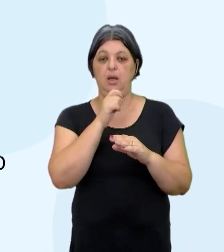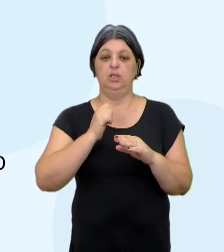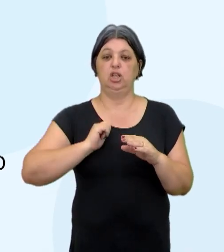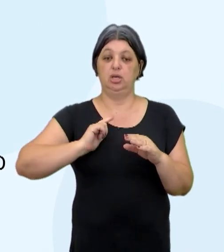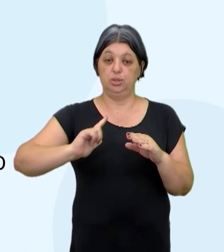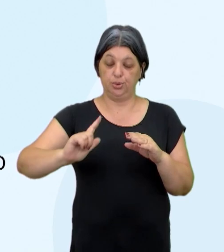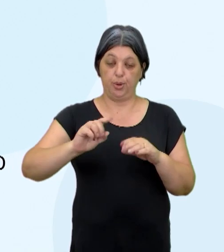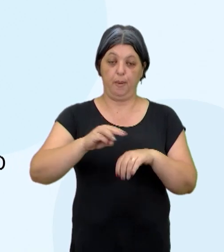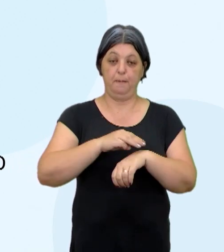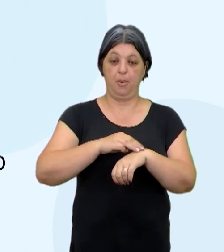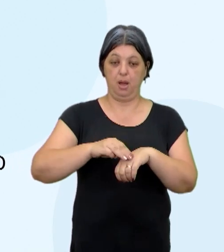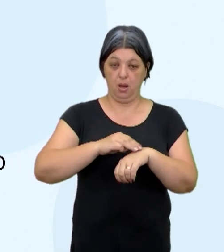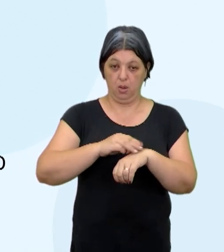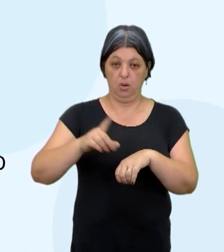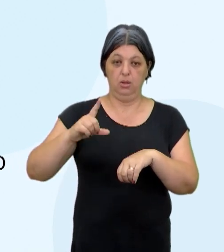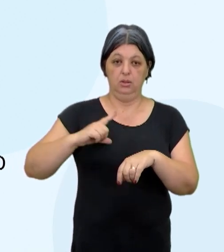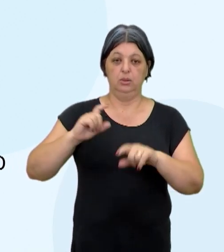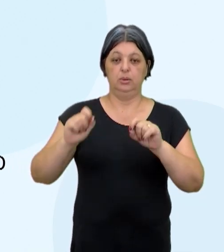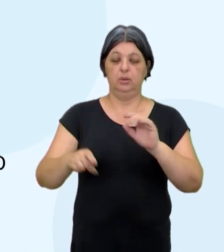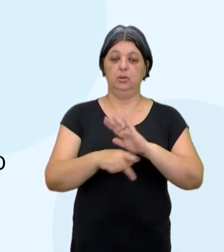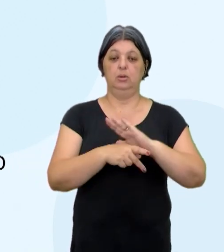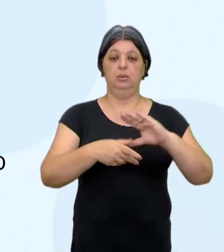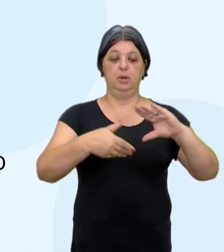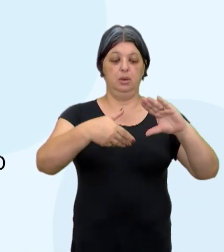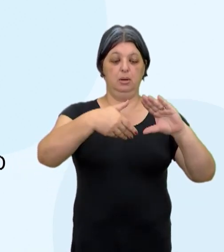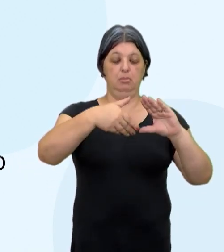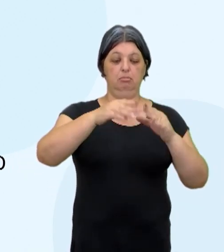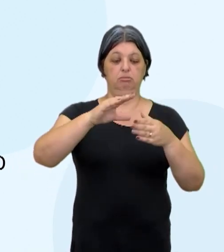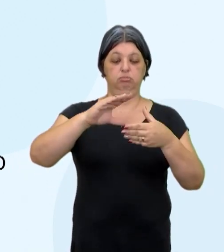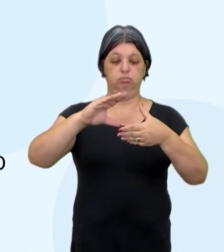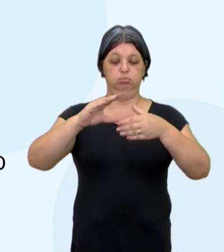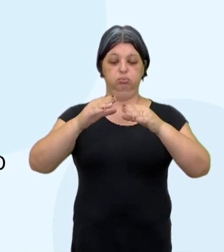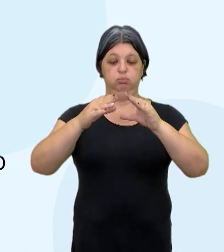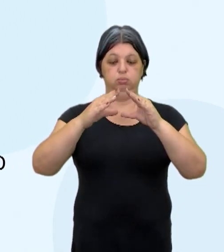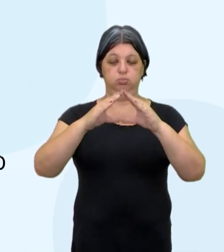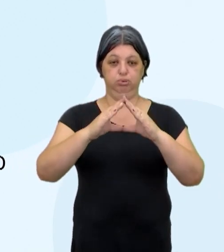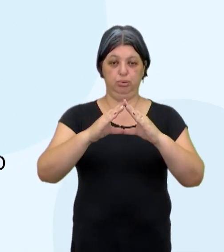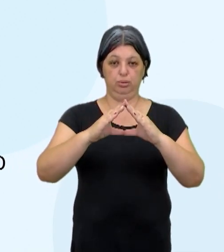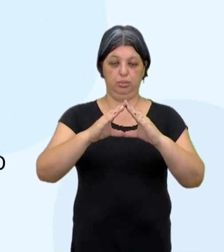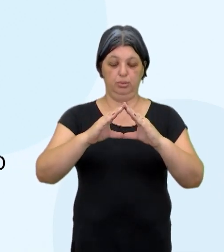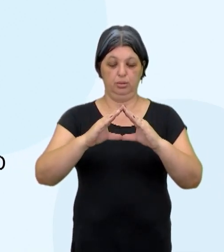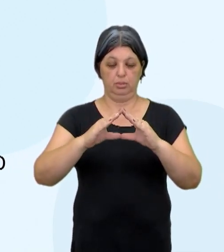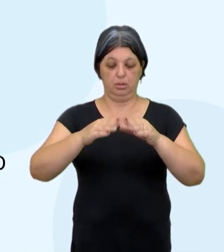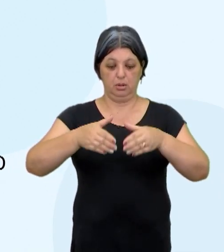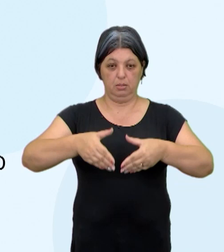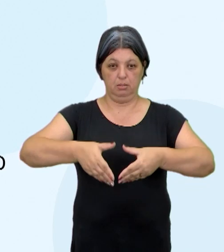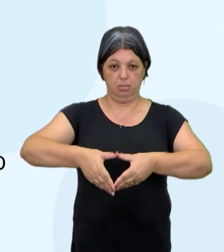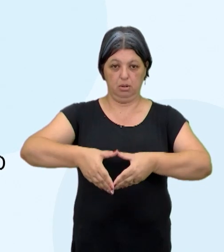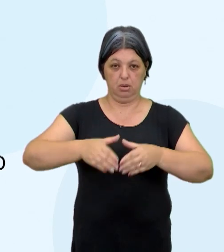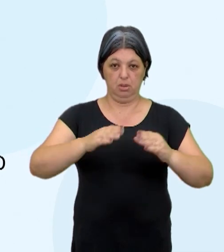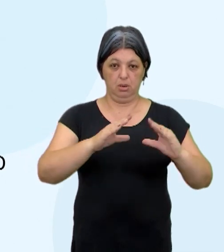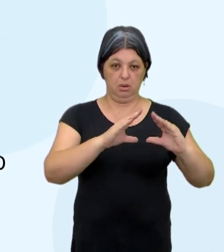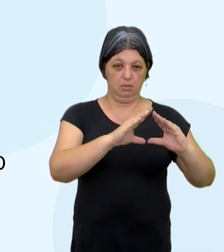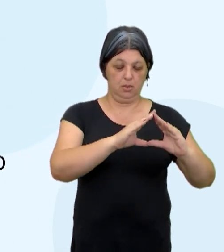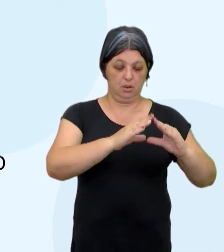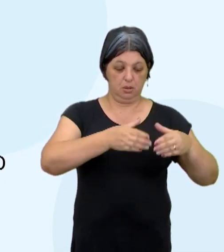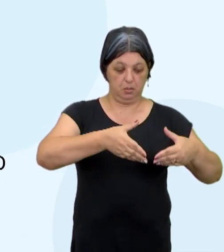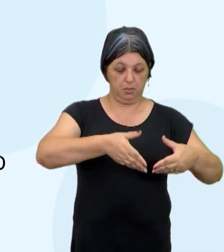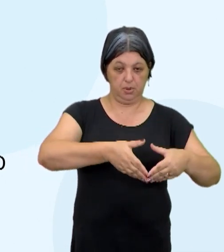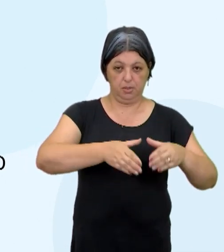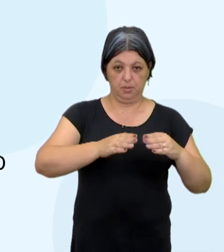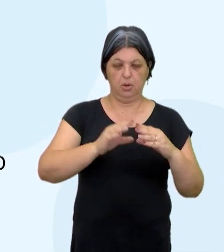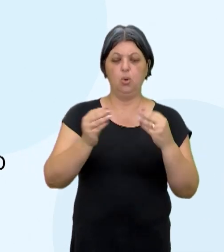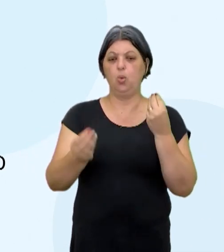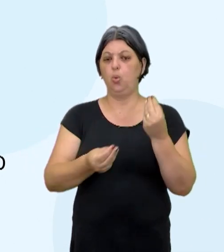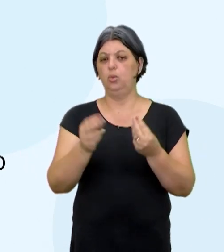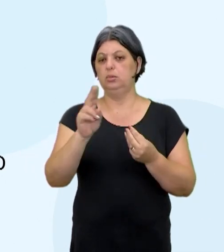são triângulos encaixados. E a pergunta é: por que é possível pavimentar um plano utilizando